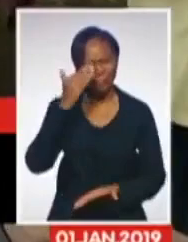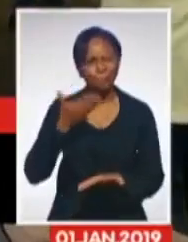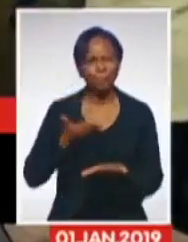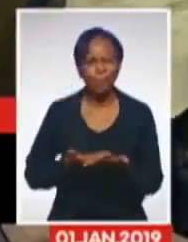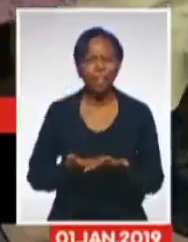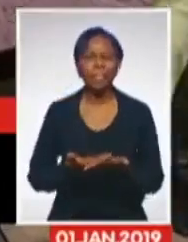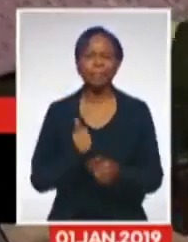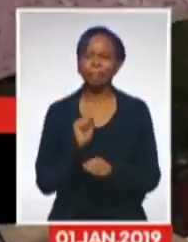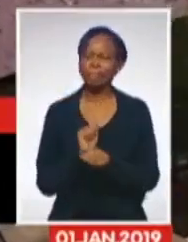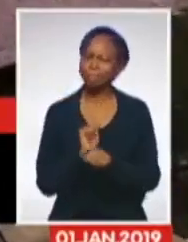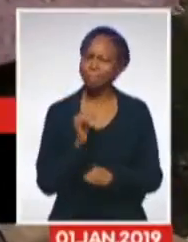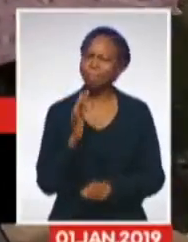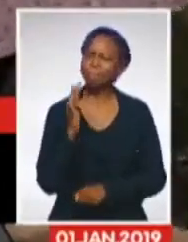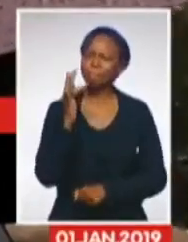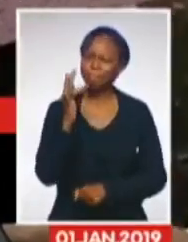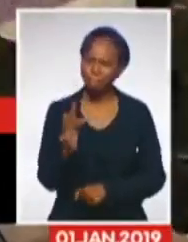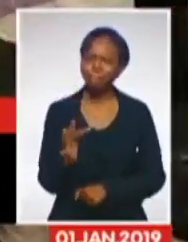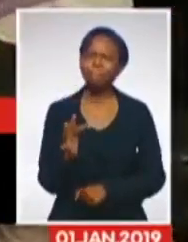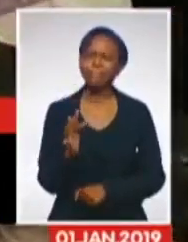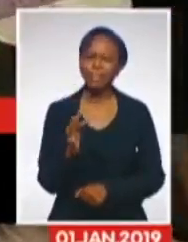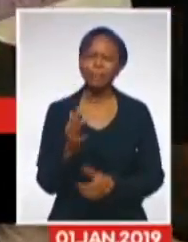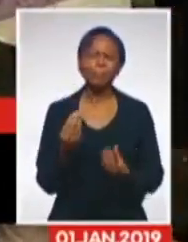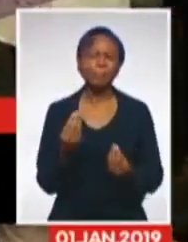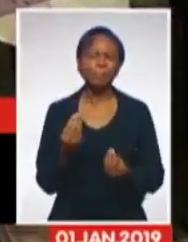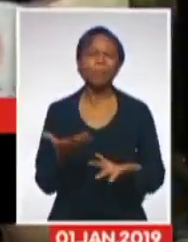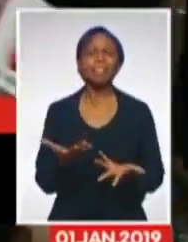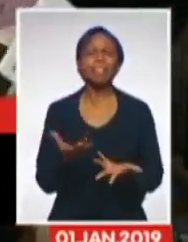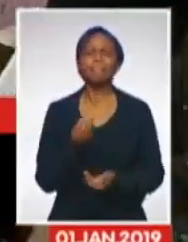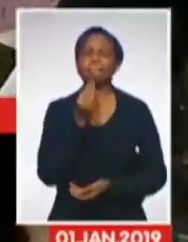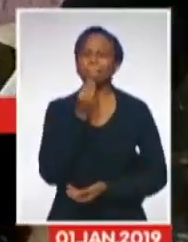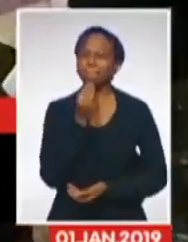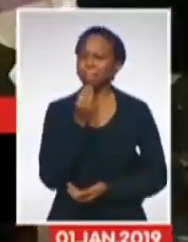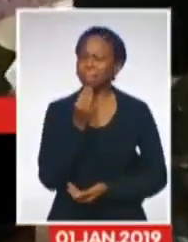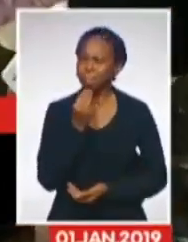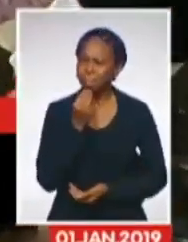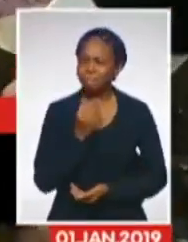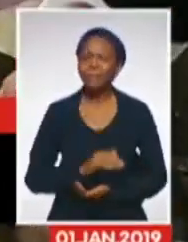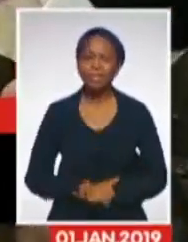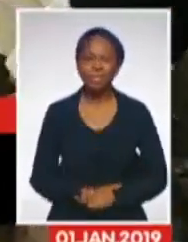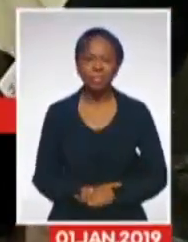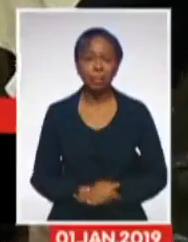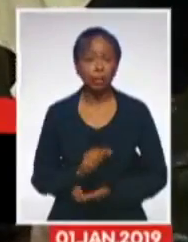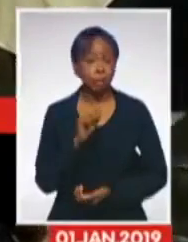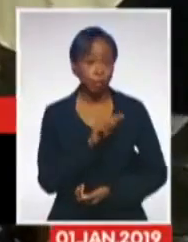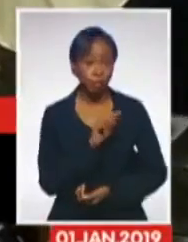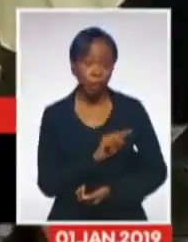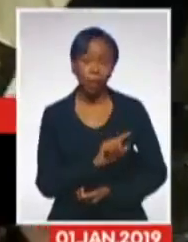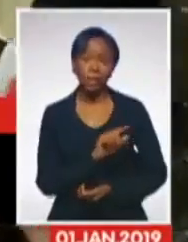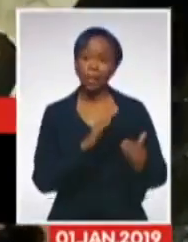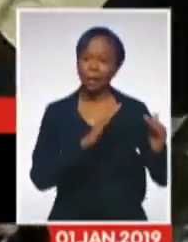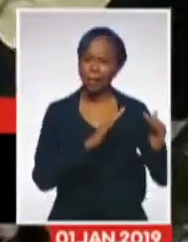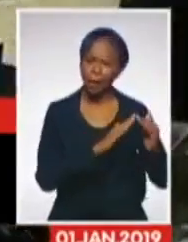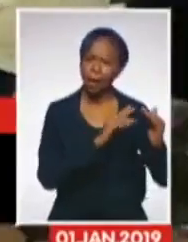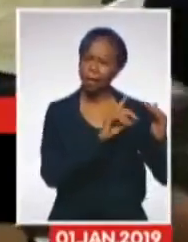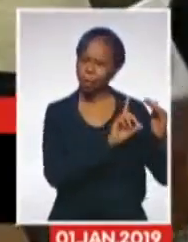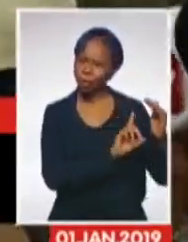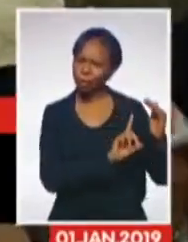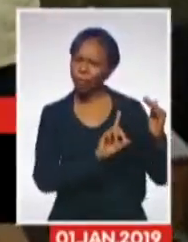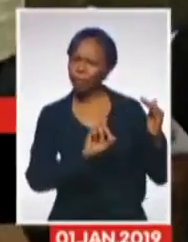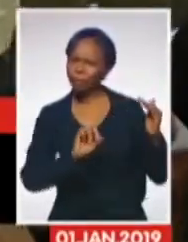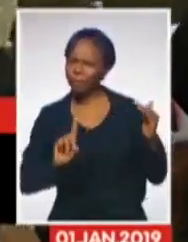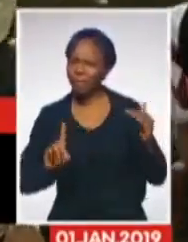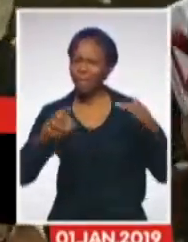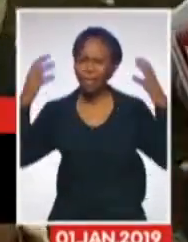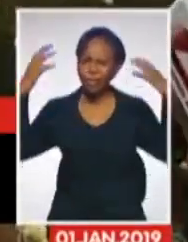muita esperança, com muito otimismo. Muito otimismo. E a senhora saiu de casa, está aqui na sombrinha,